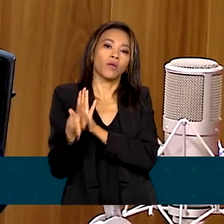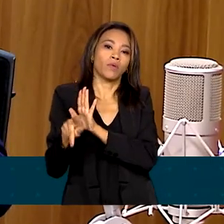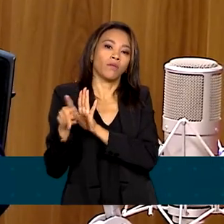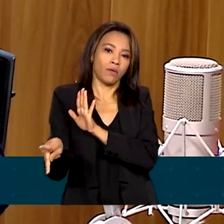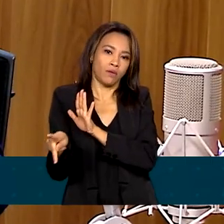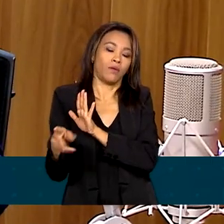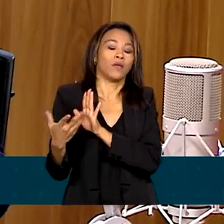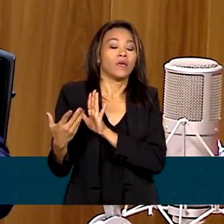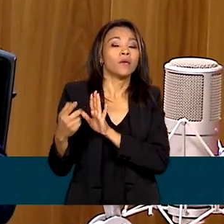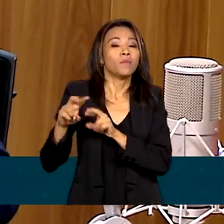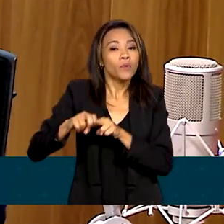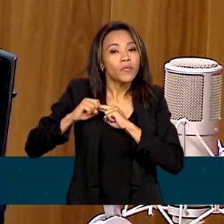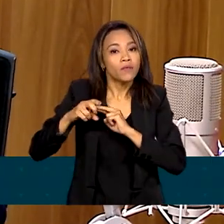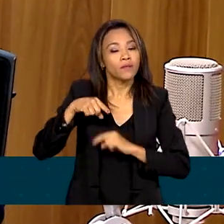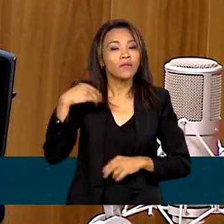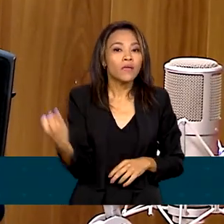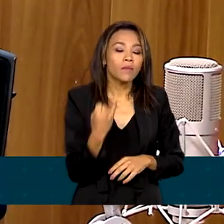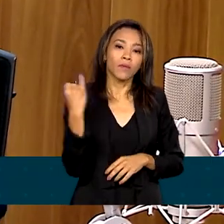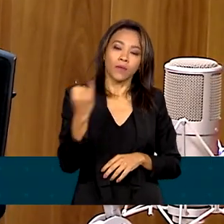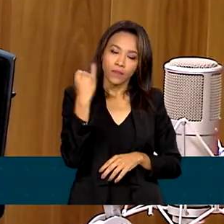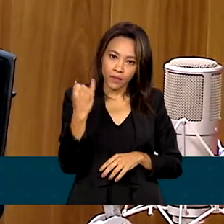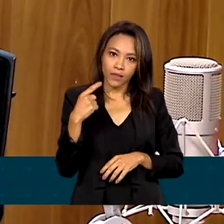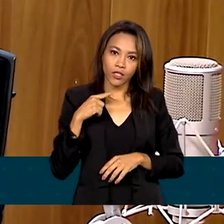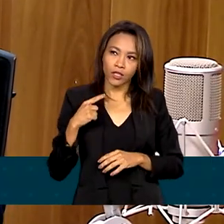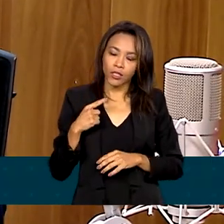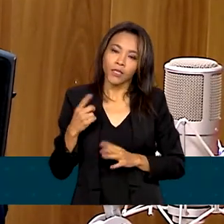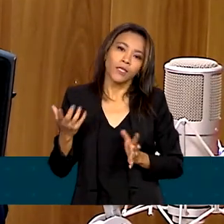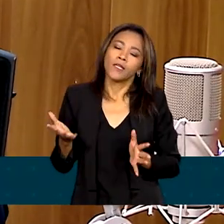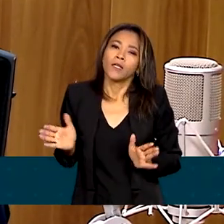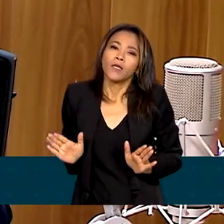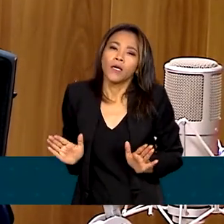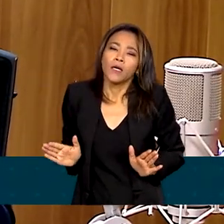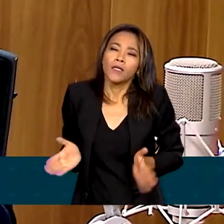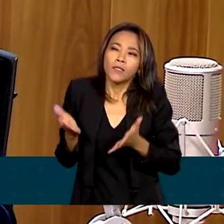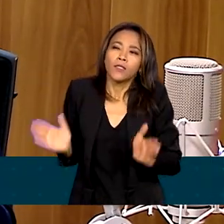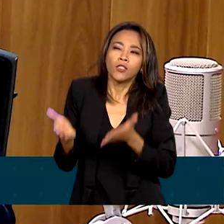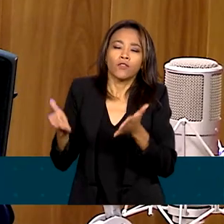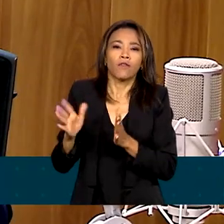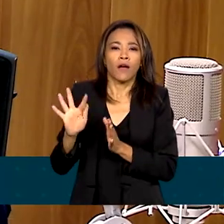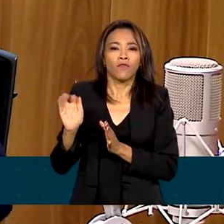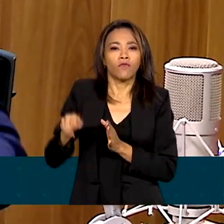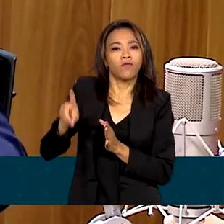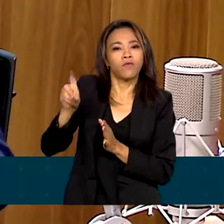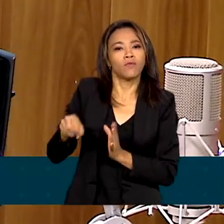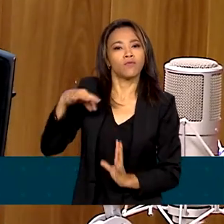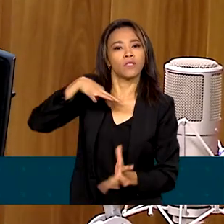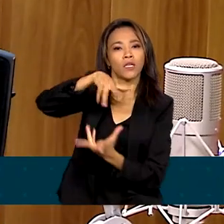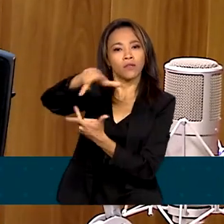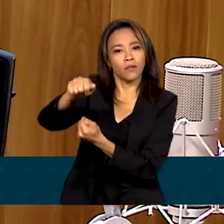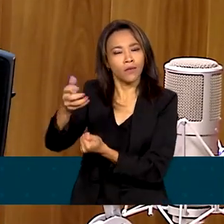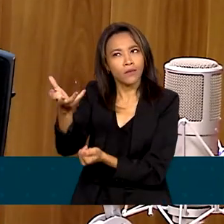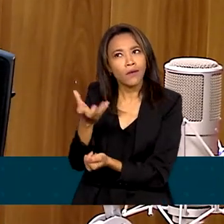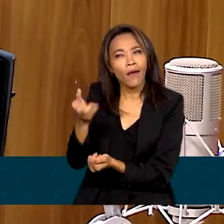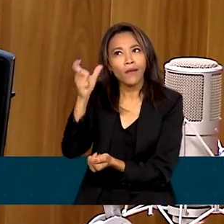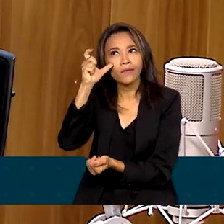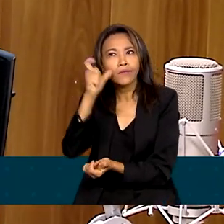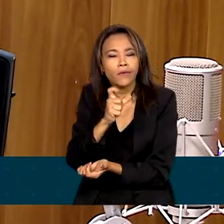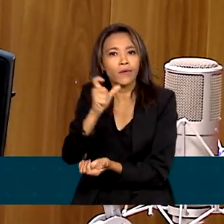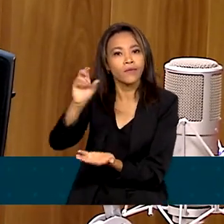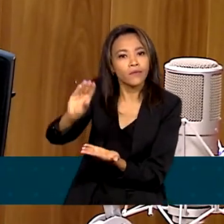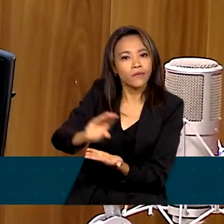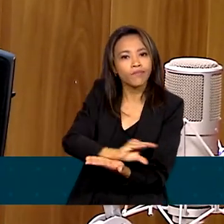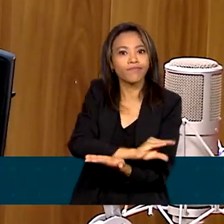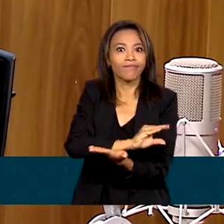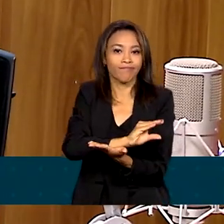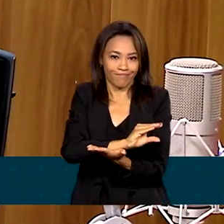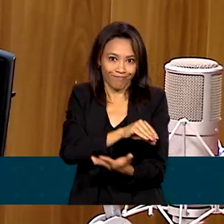é fundamental sensibilizar fundos internacionais, investidores internacionais que querem investir aqui